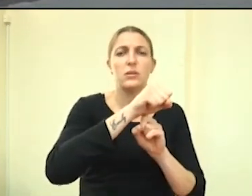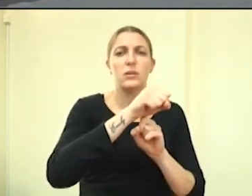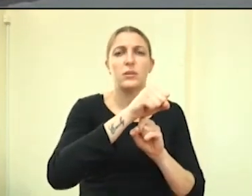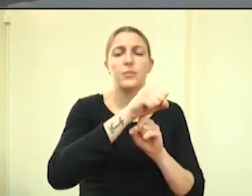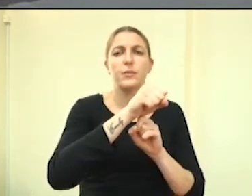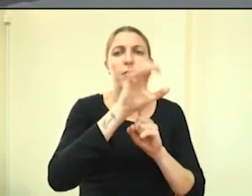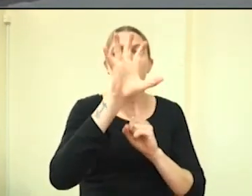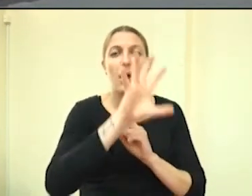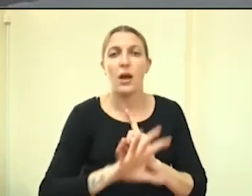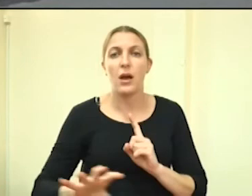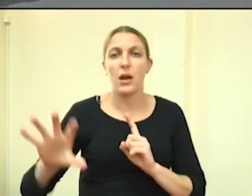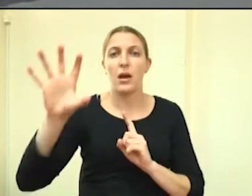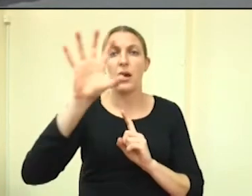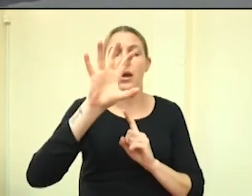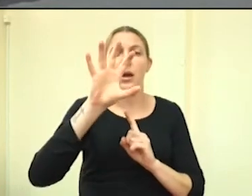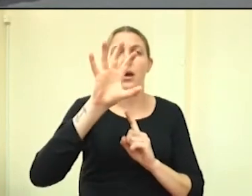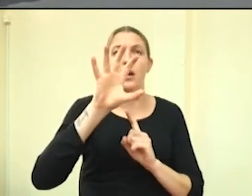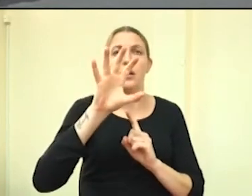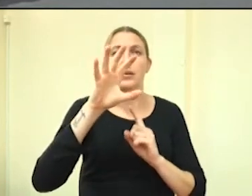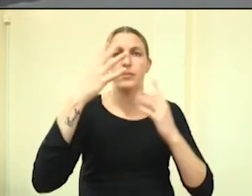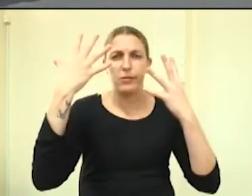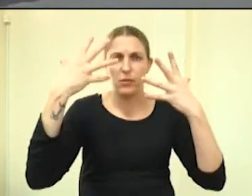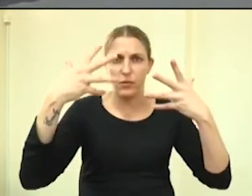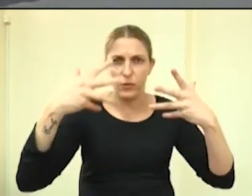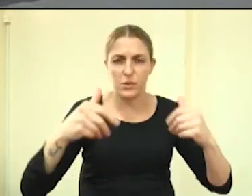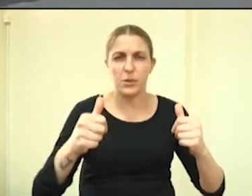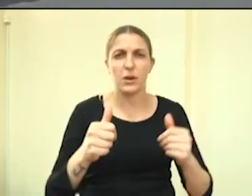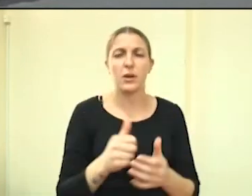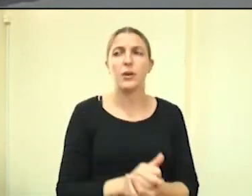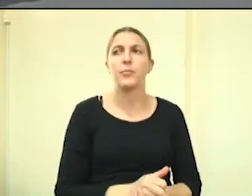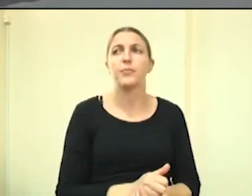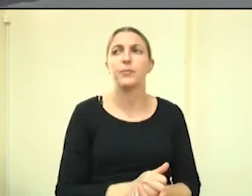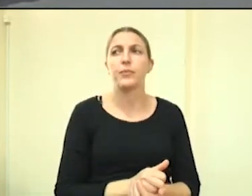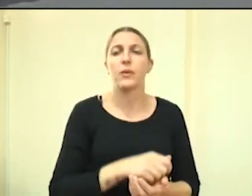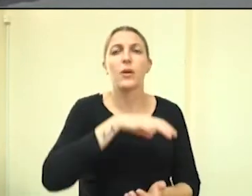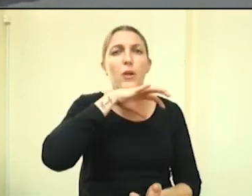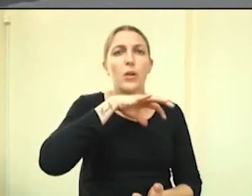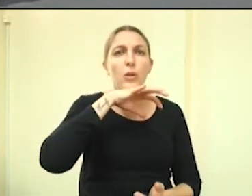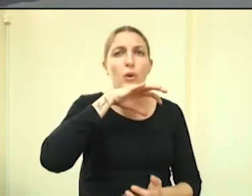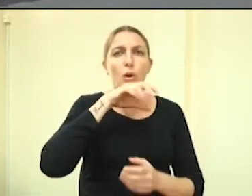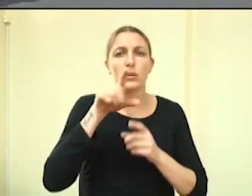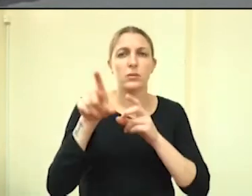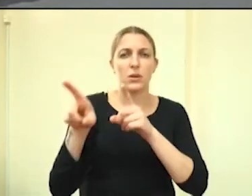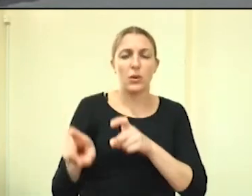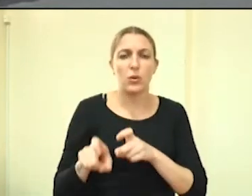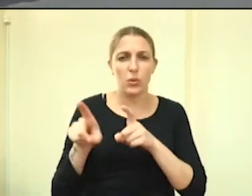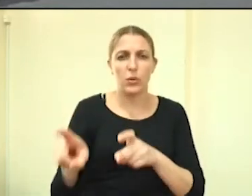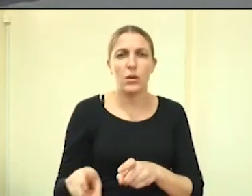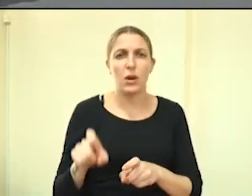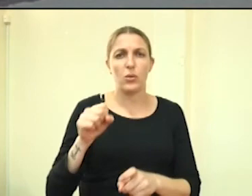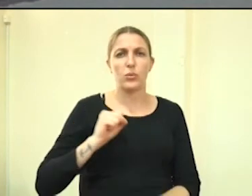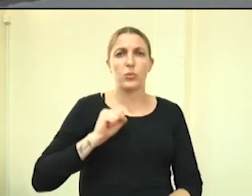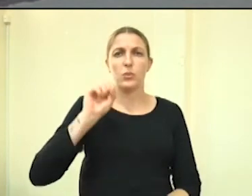seguinte área, assim descrita em sua matrícula. Um imóvel constituído de lote rural número 40, com área de